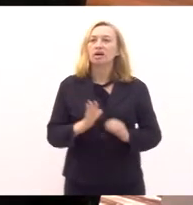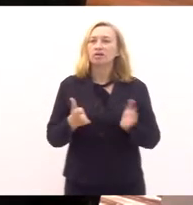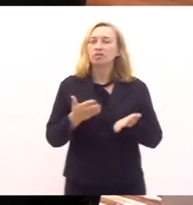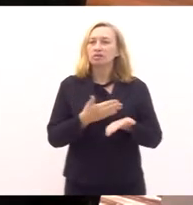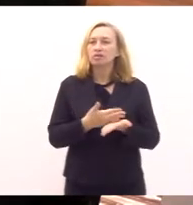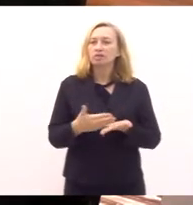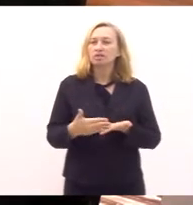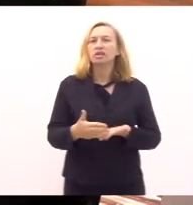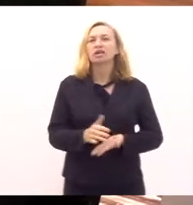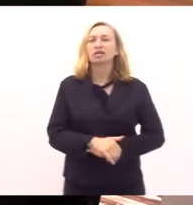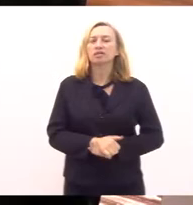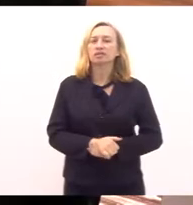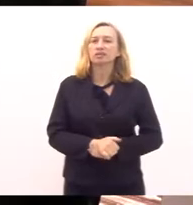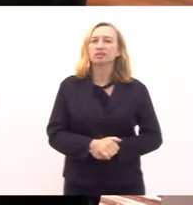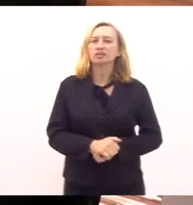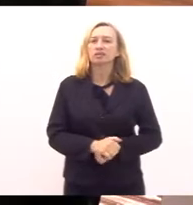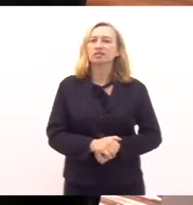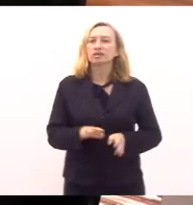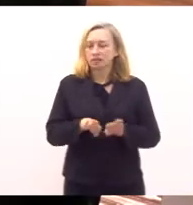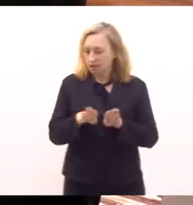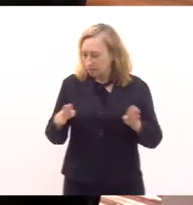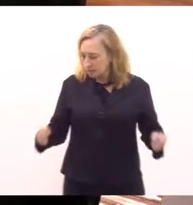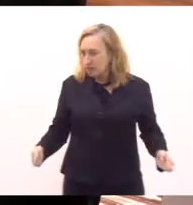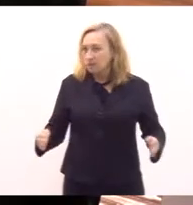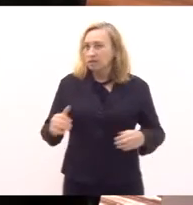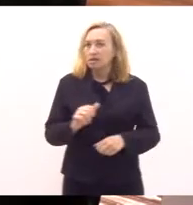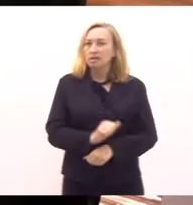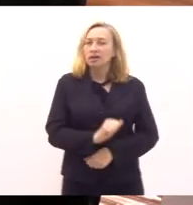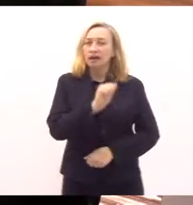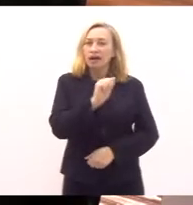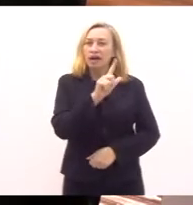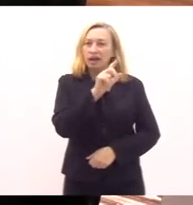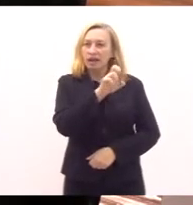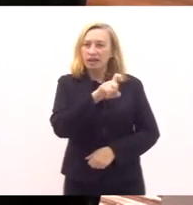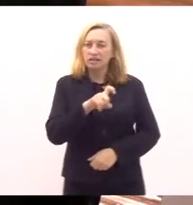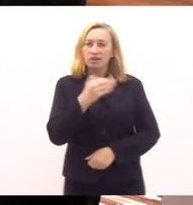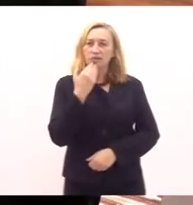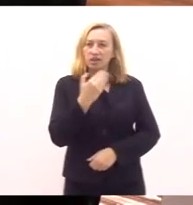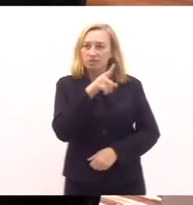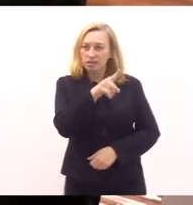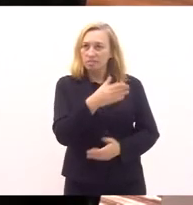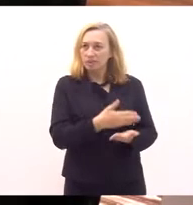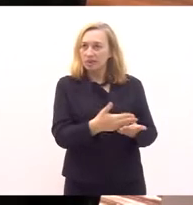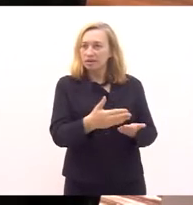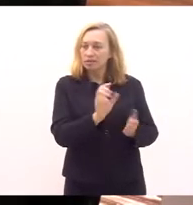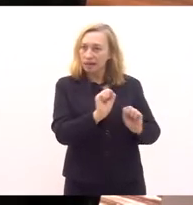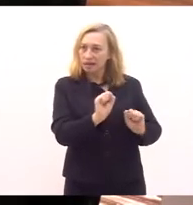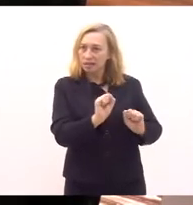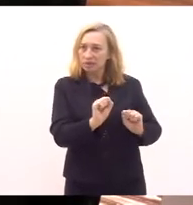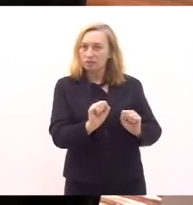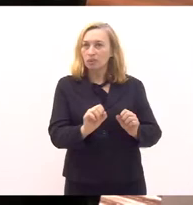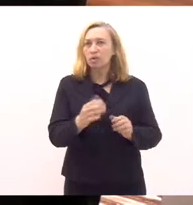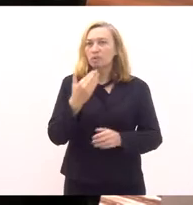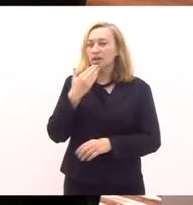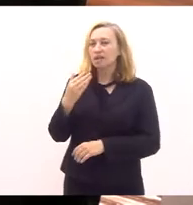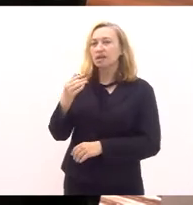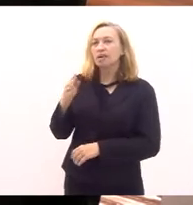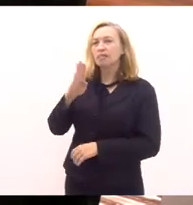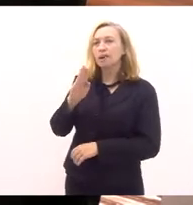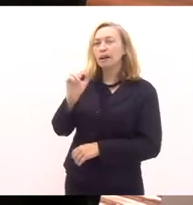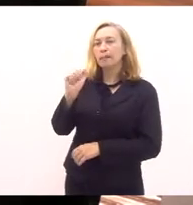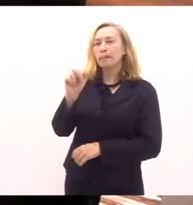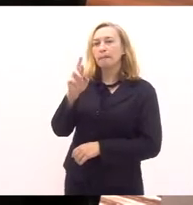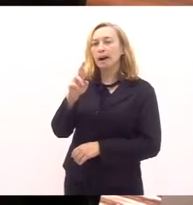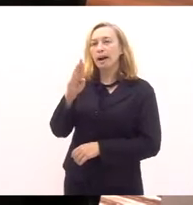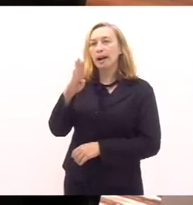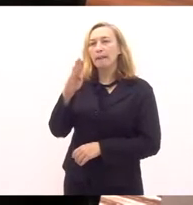abrir essa mesa. Indalécio, eu ia abrir com você, mas eu vou te pedir licença para abrir com a Bárbara. Né, em